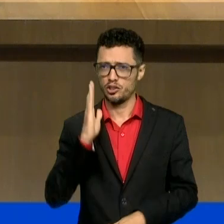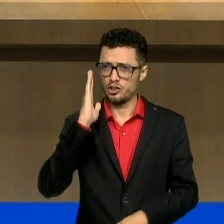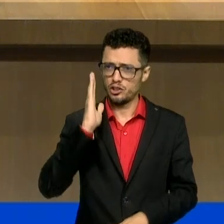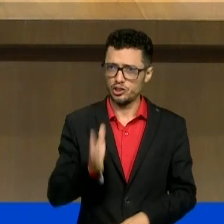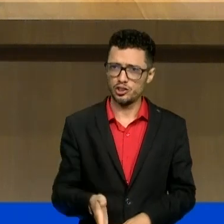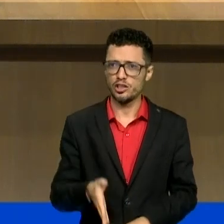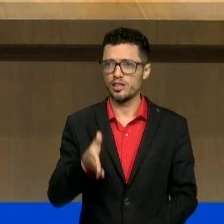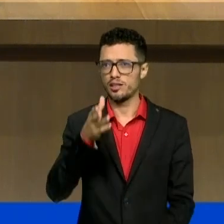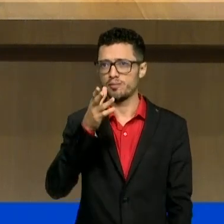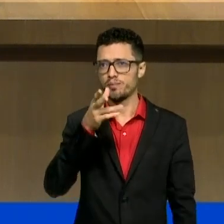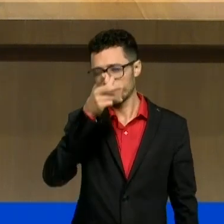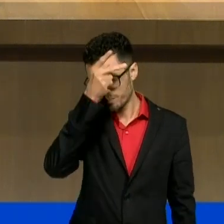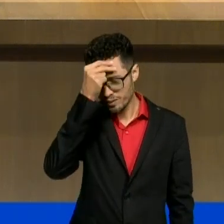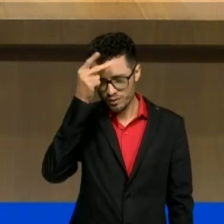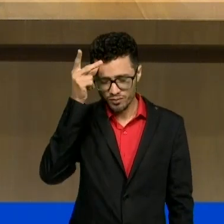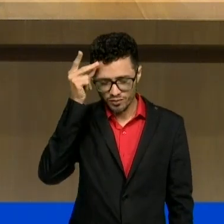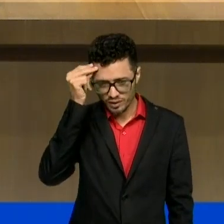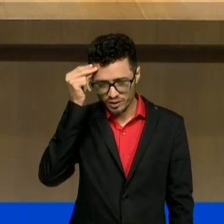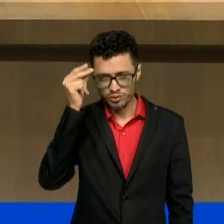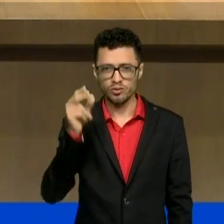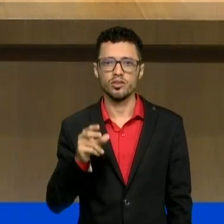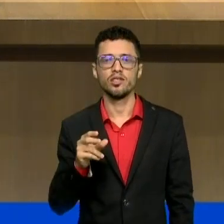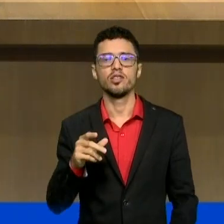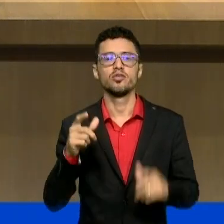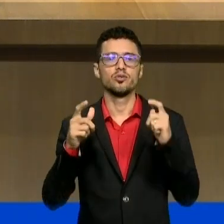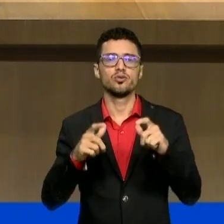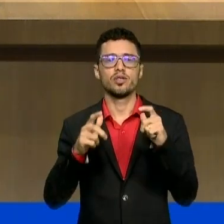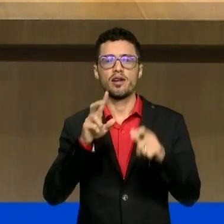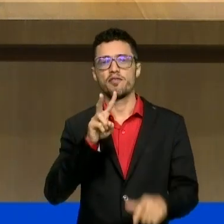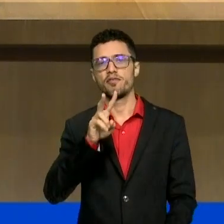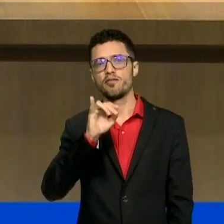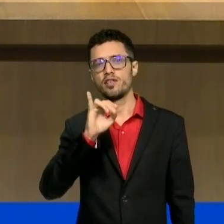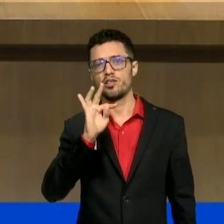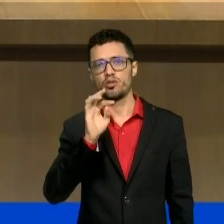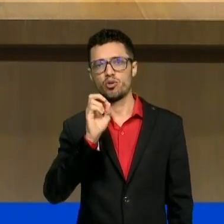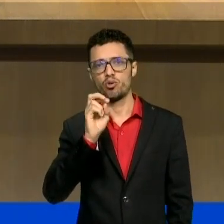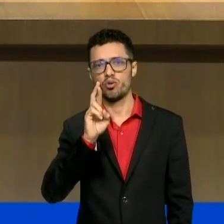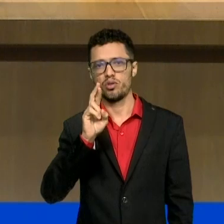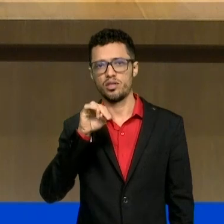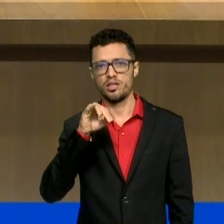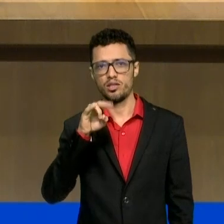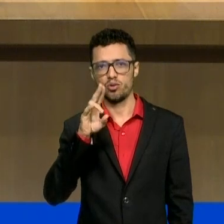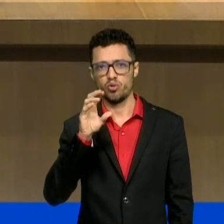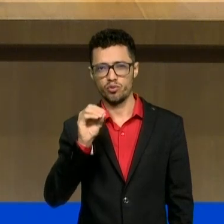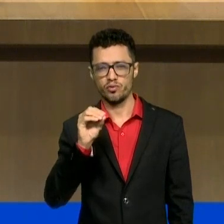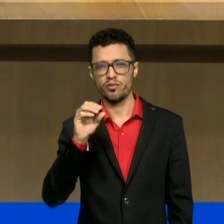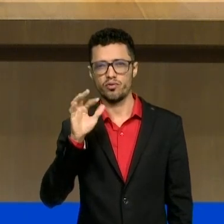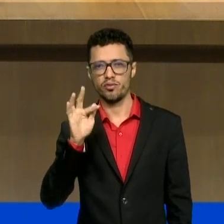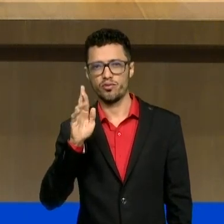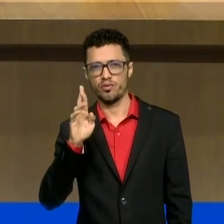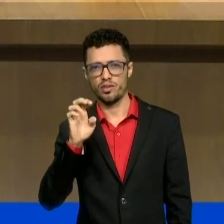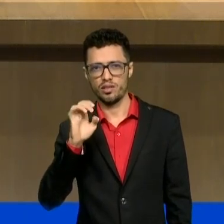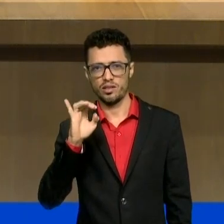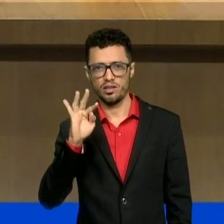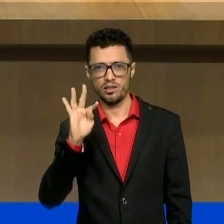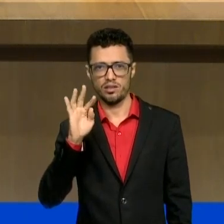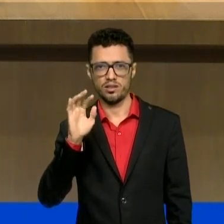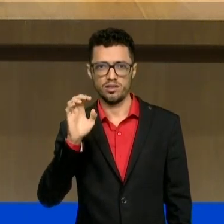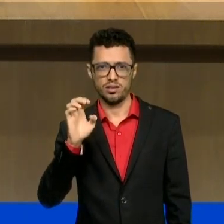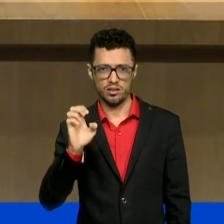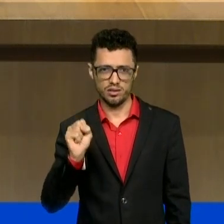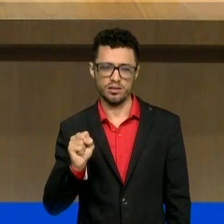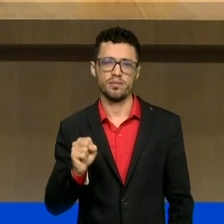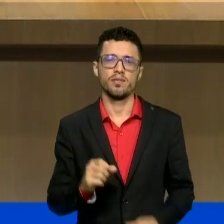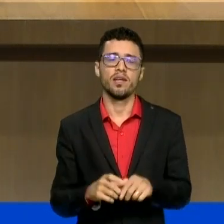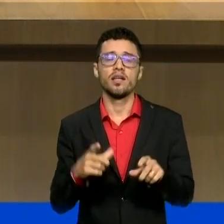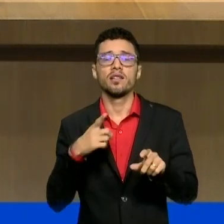eu fui, de Vitorino Freire, já esteve à frente de tantos desafios, atualmente recebe mais